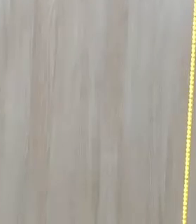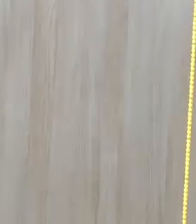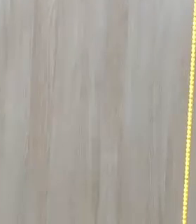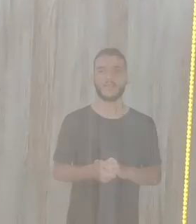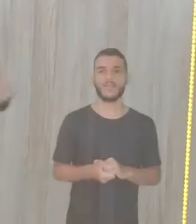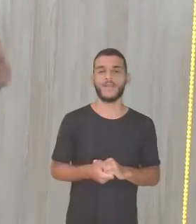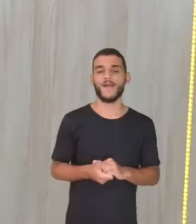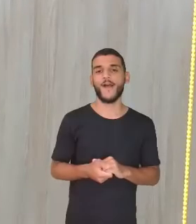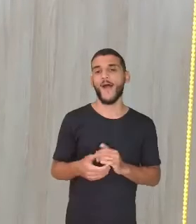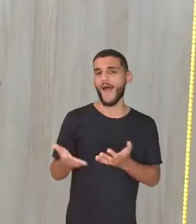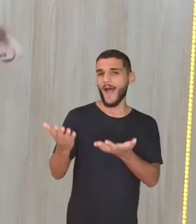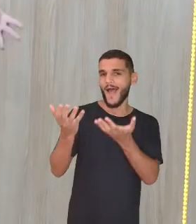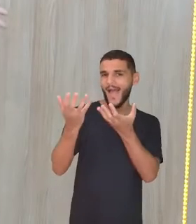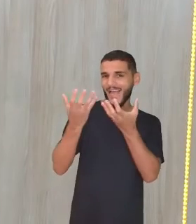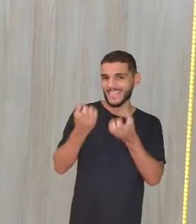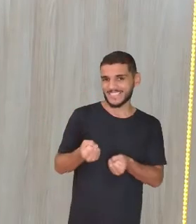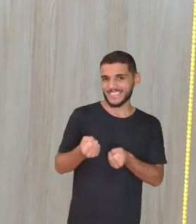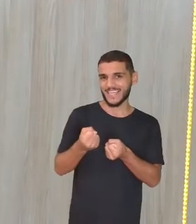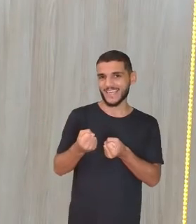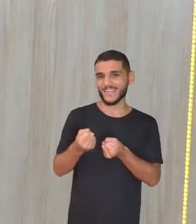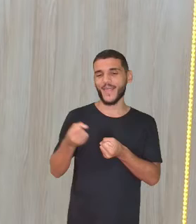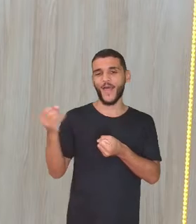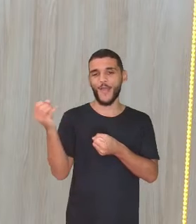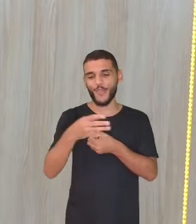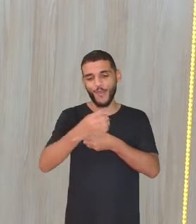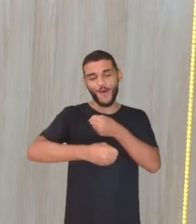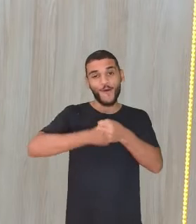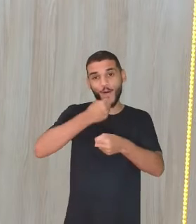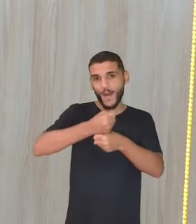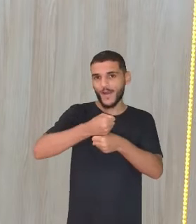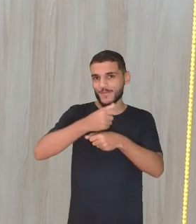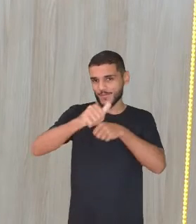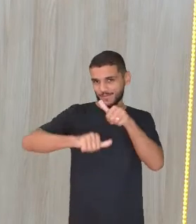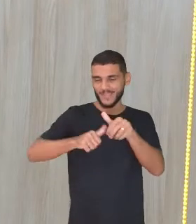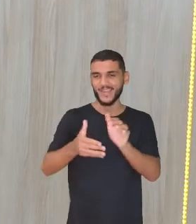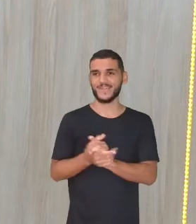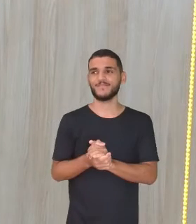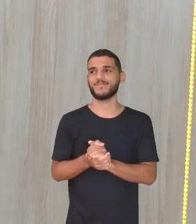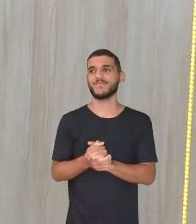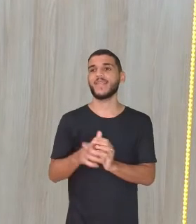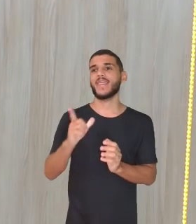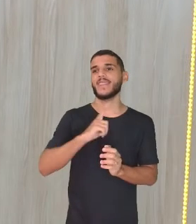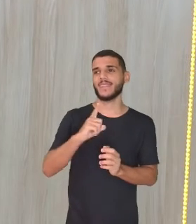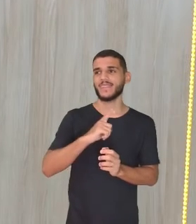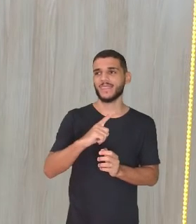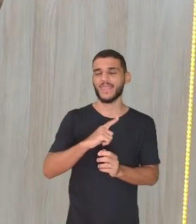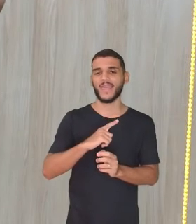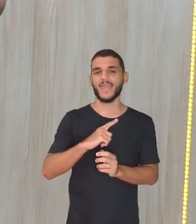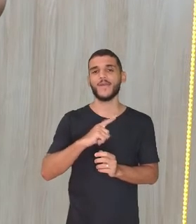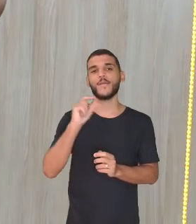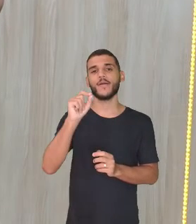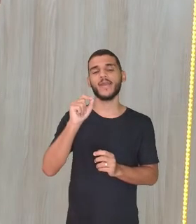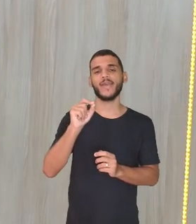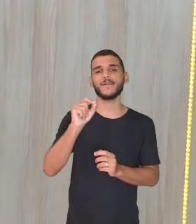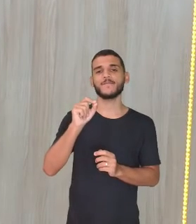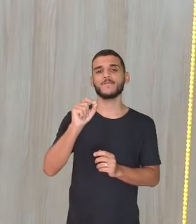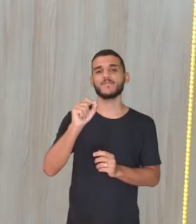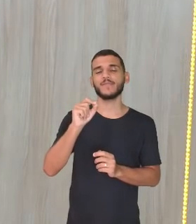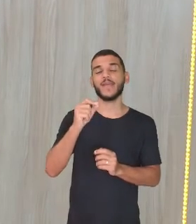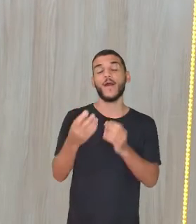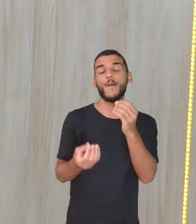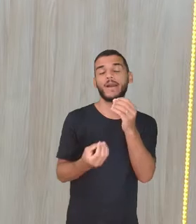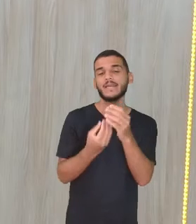Vamos juntos fazer desse novo ano um novo começo. Gente, isso faz parte de uma campanha. Eu trouxe esse vídeo porque a gente